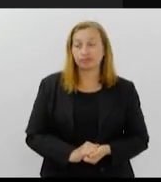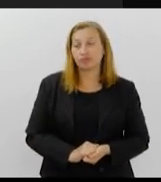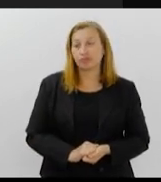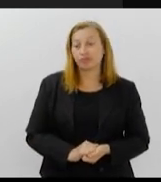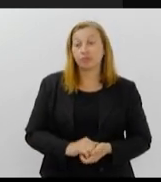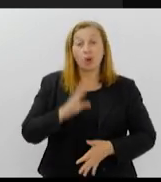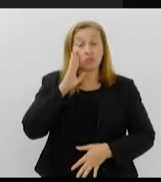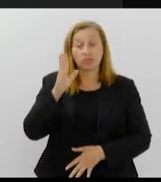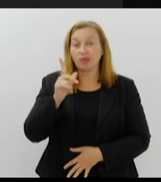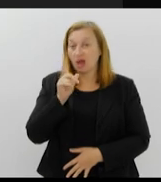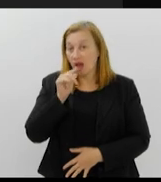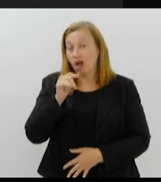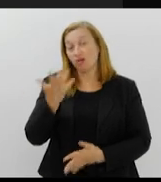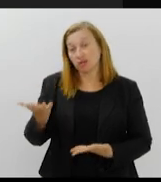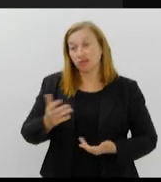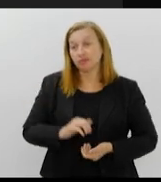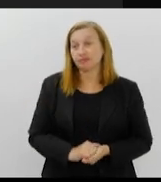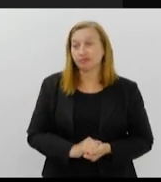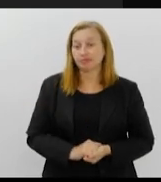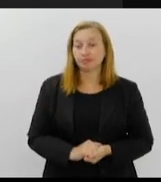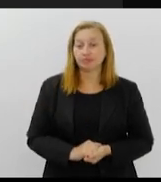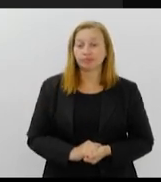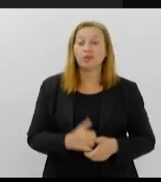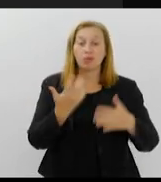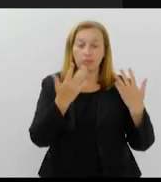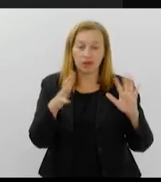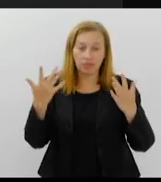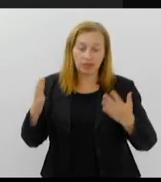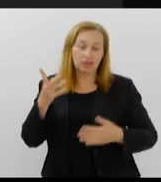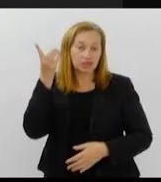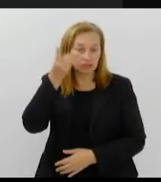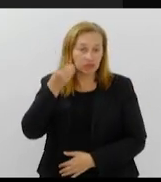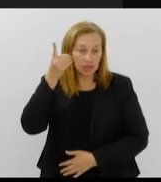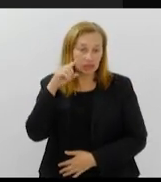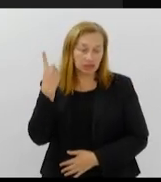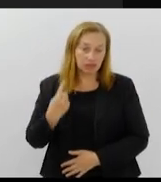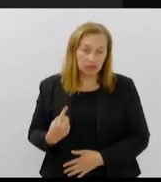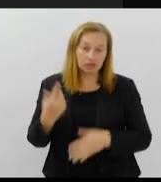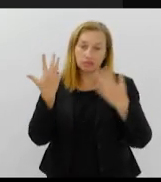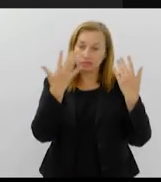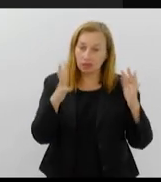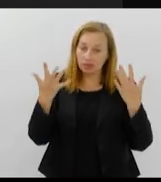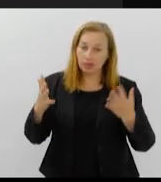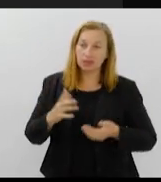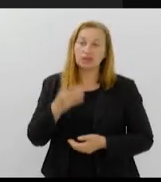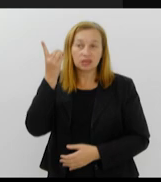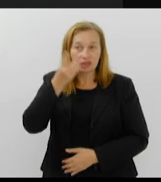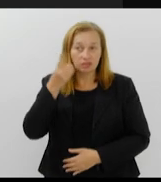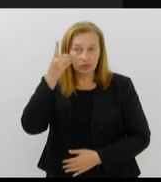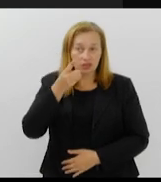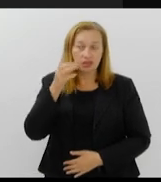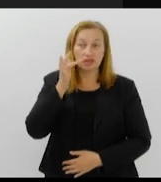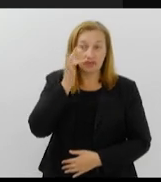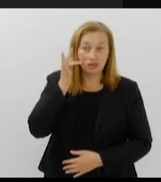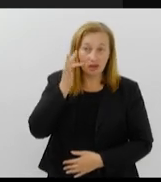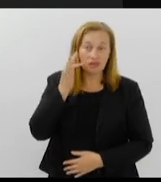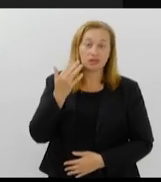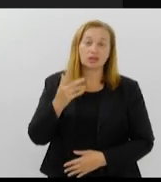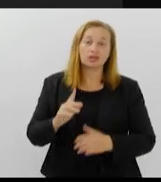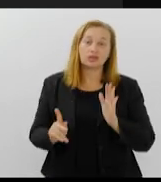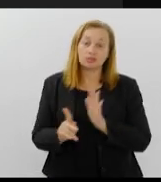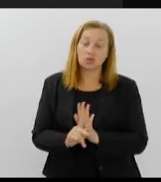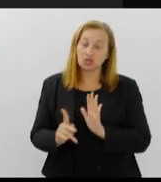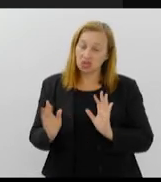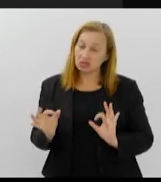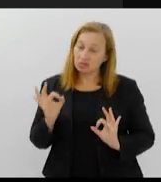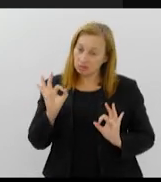uma preocupação muito grande. Então, parabéns, deputada Dani Monteiro, parabéns, deputado Flávio Serafini, por esse projeto de grande